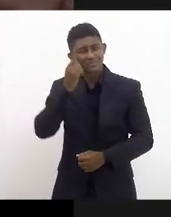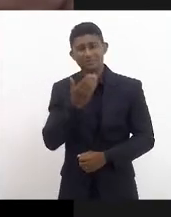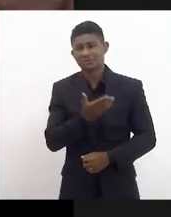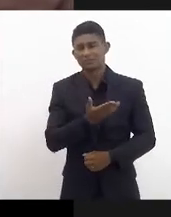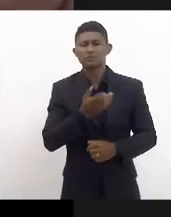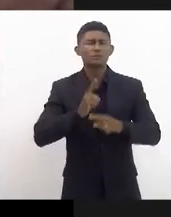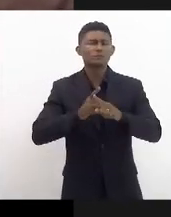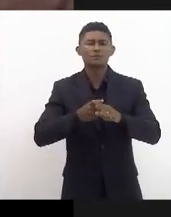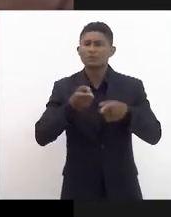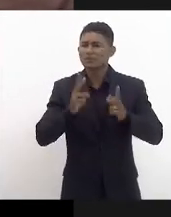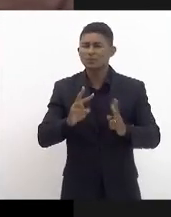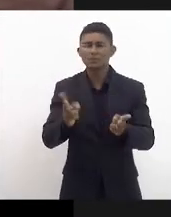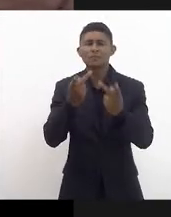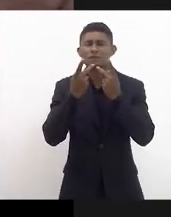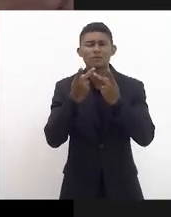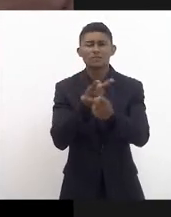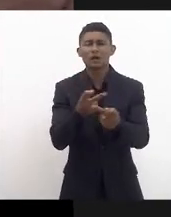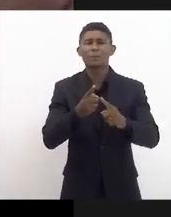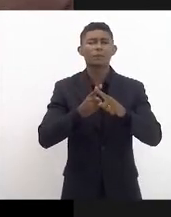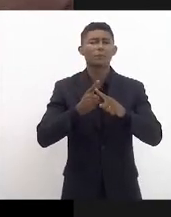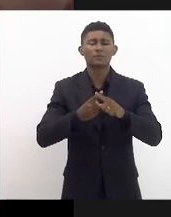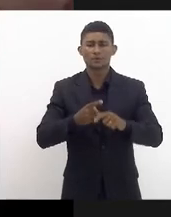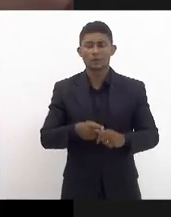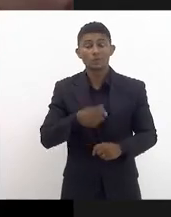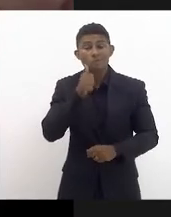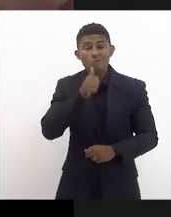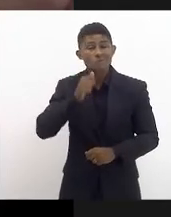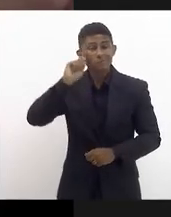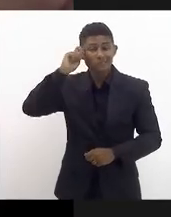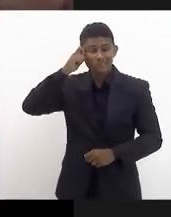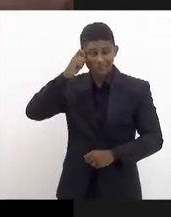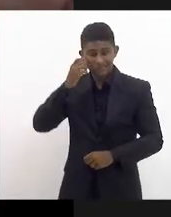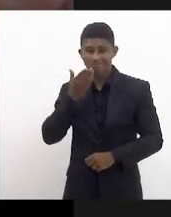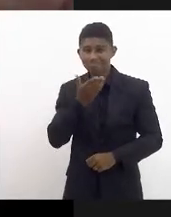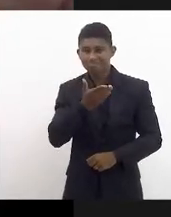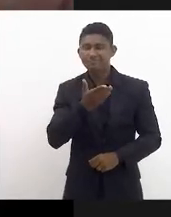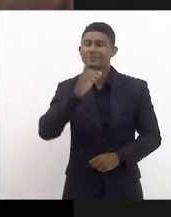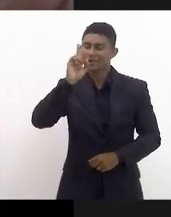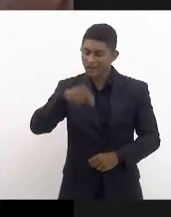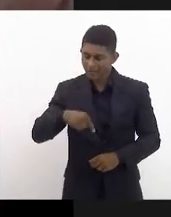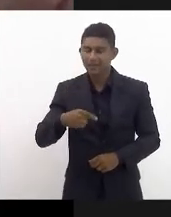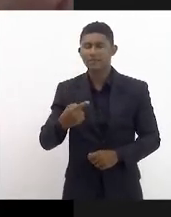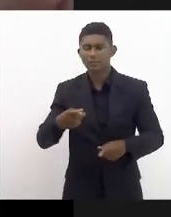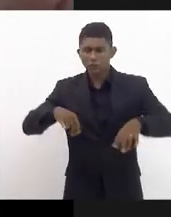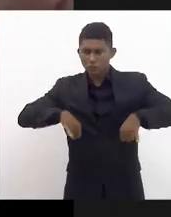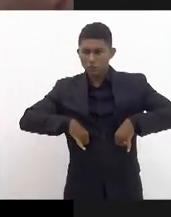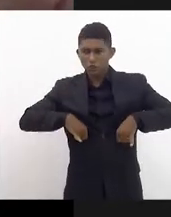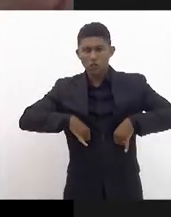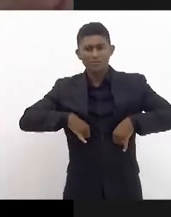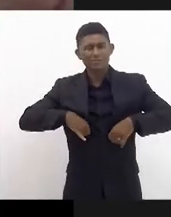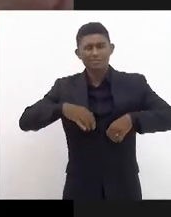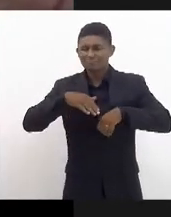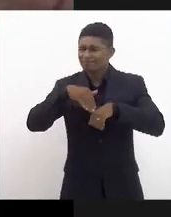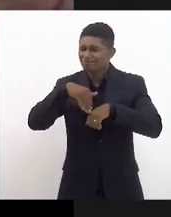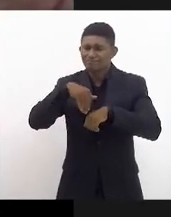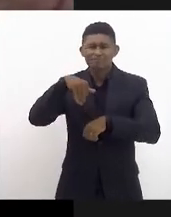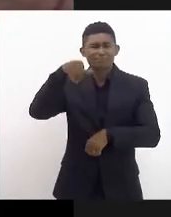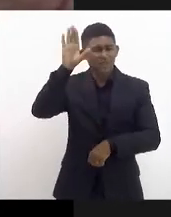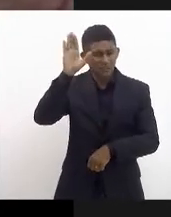gente frisa muito isso, presidente? As mulheres negras são as mais impactadas historicamente pelo